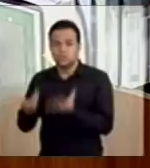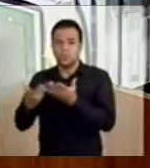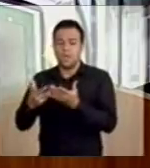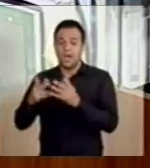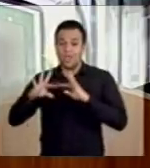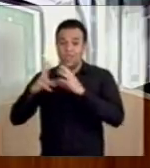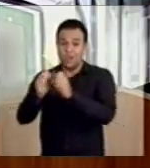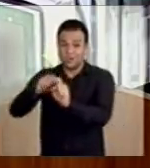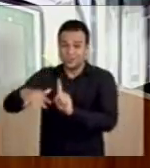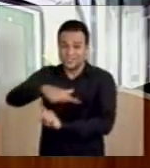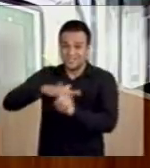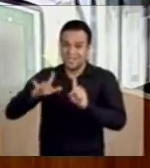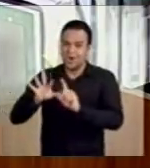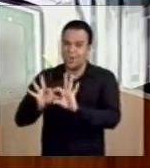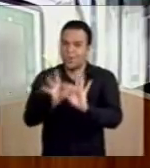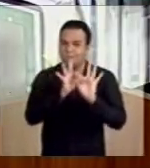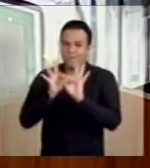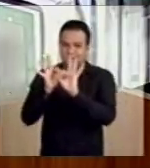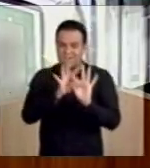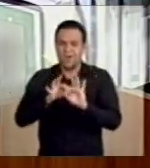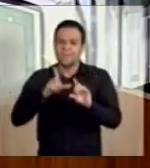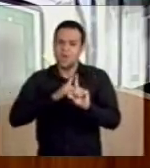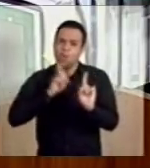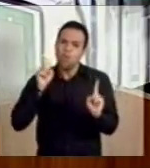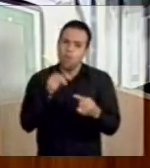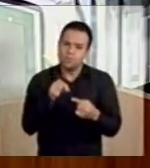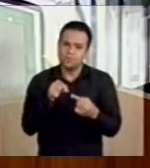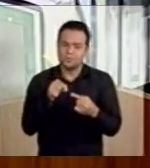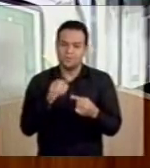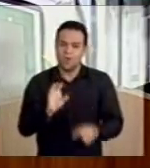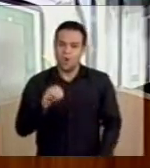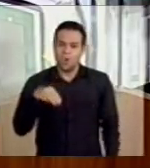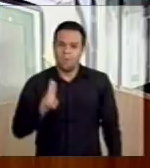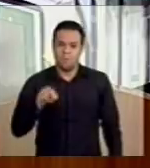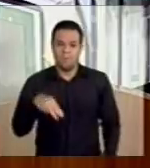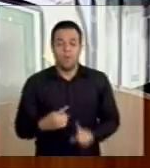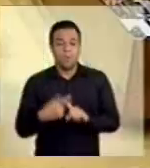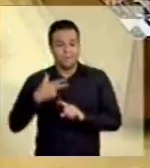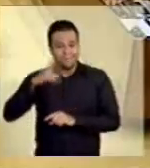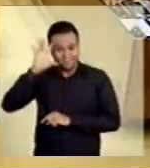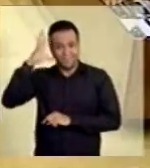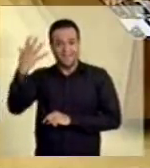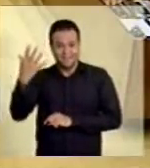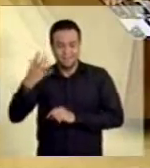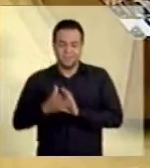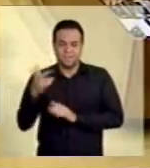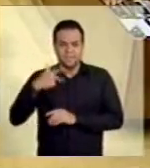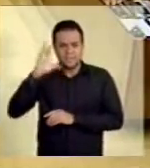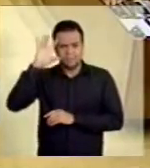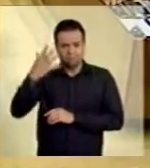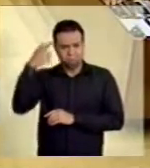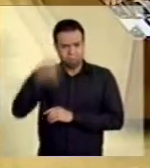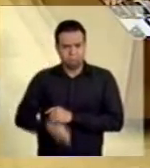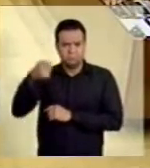toda a sociedade em torno de um objetivo comum, pois decisões como esta, decisões que